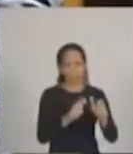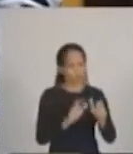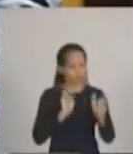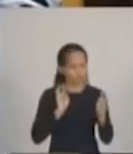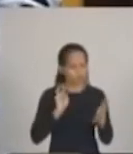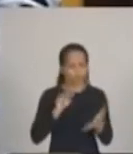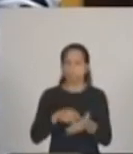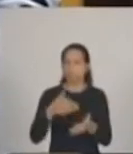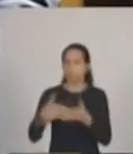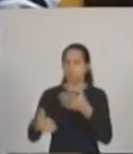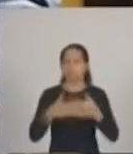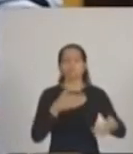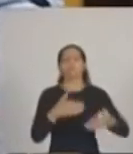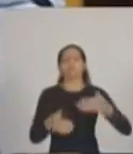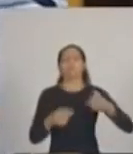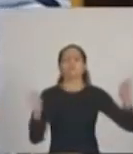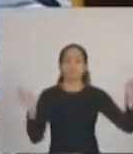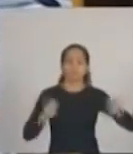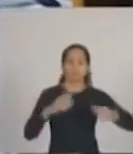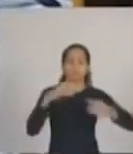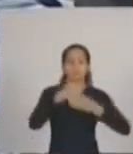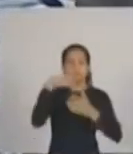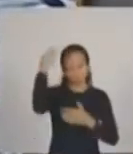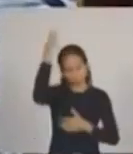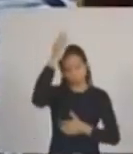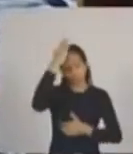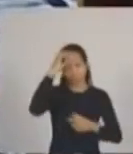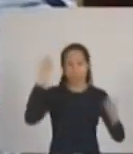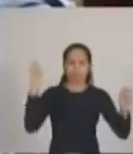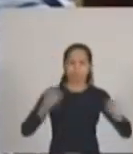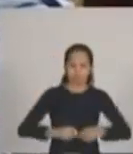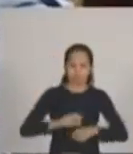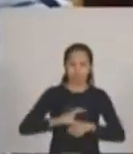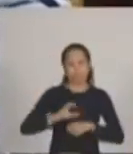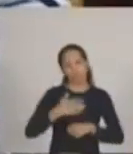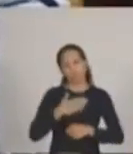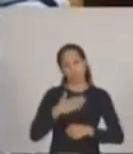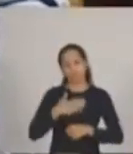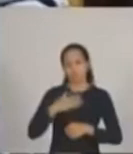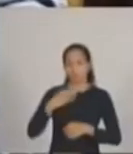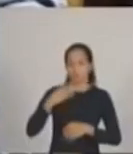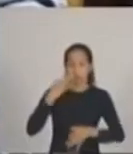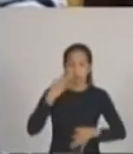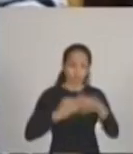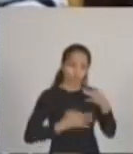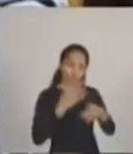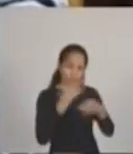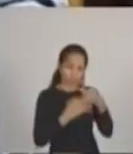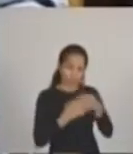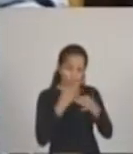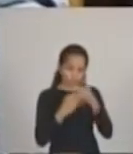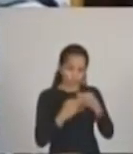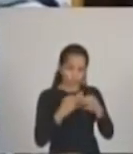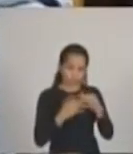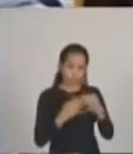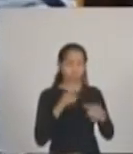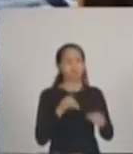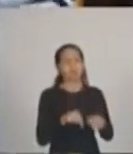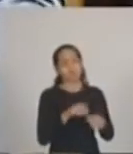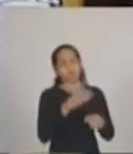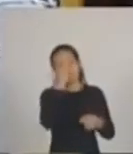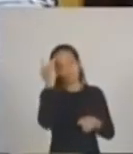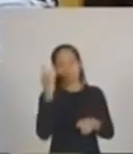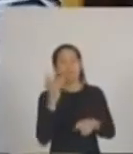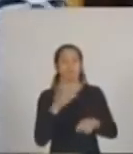estejam, desde que dentro do Estado do Espírito Santo. Eu tenho uma justificativa, essa foi uma solicitação vinda de um morador